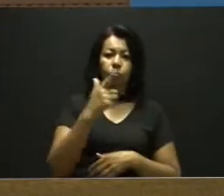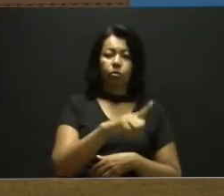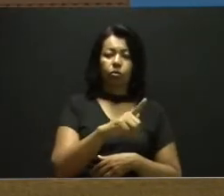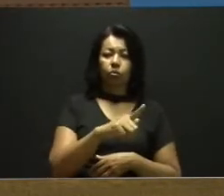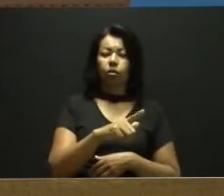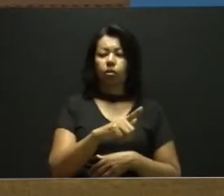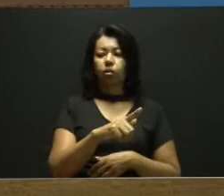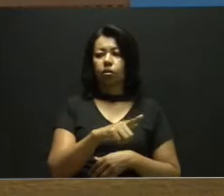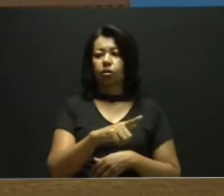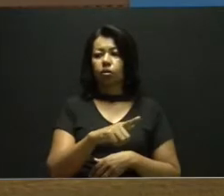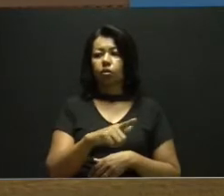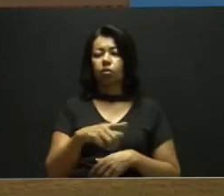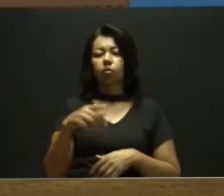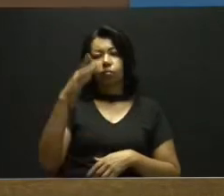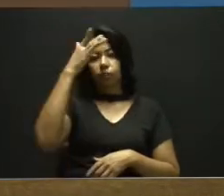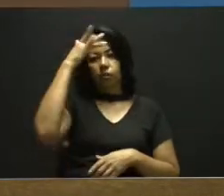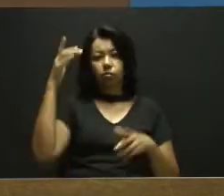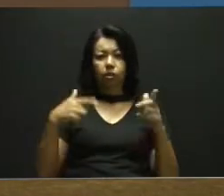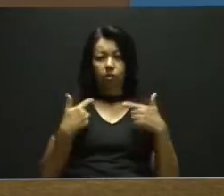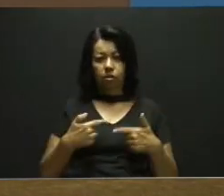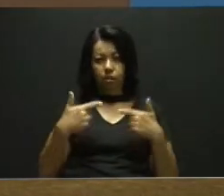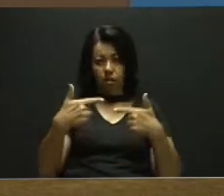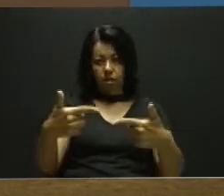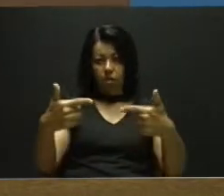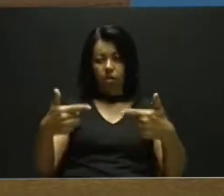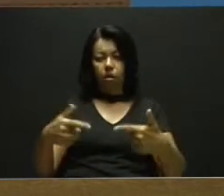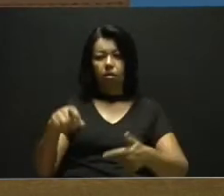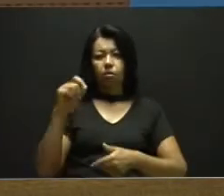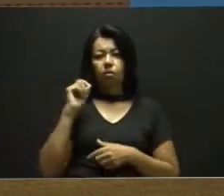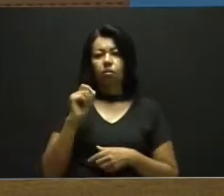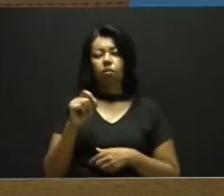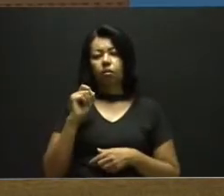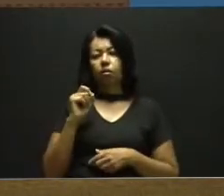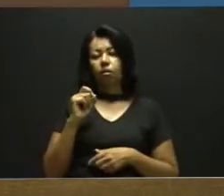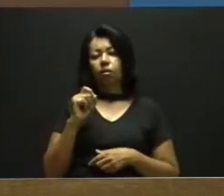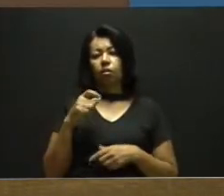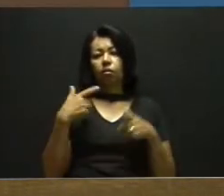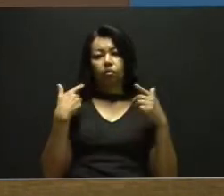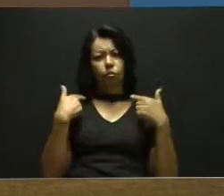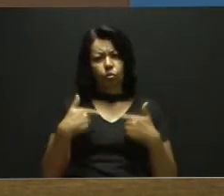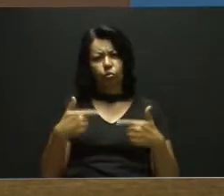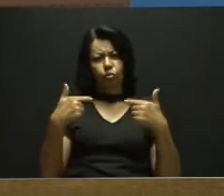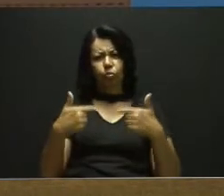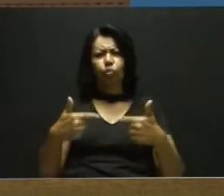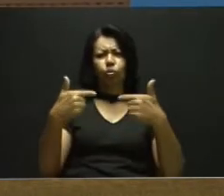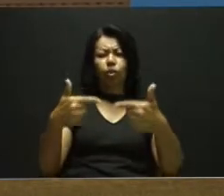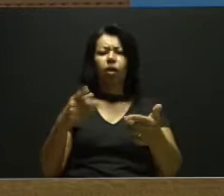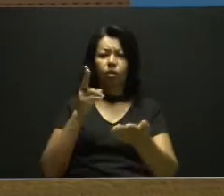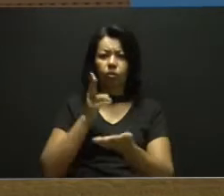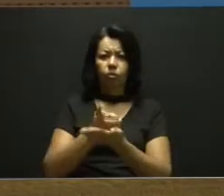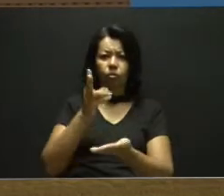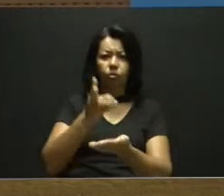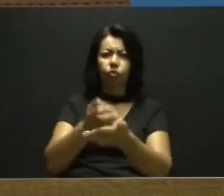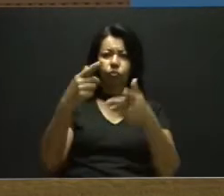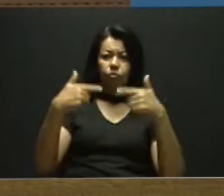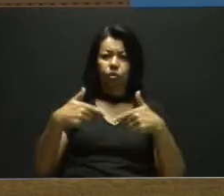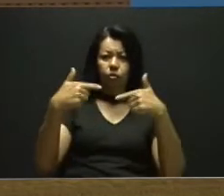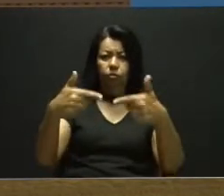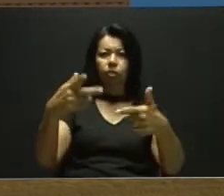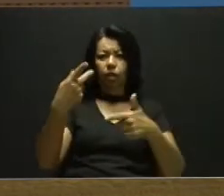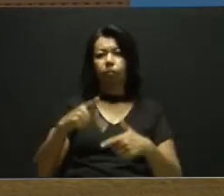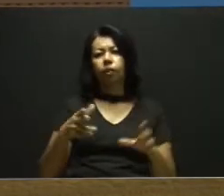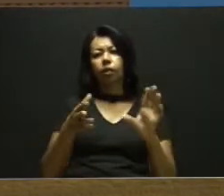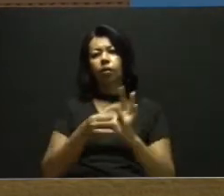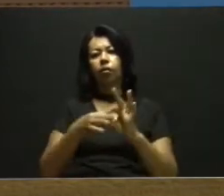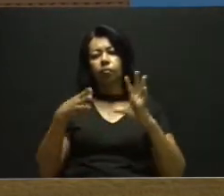outras guerreiros e guerreiras que lutaram e ainda lutam por essa liberdade